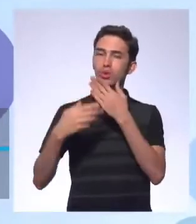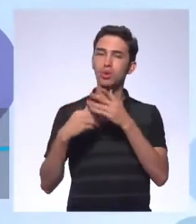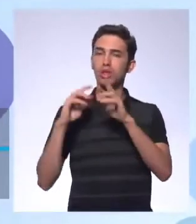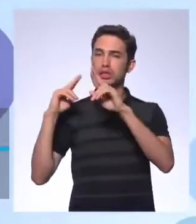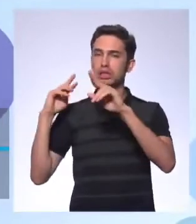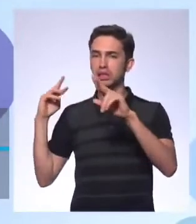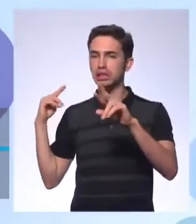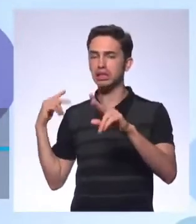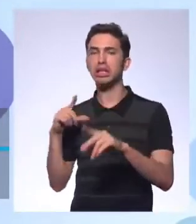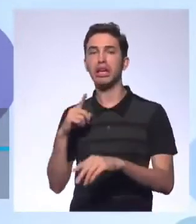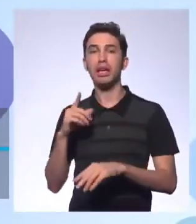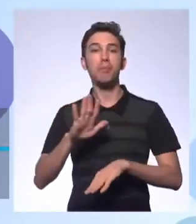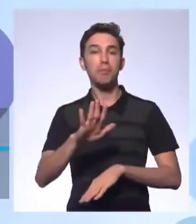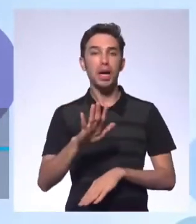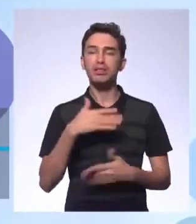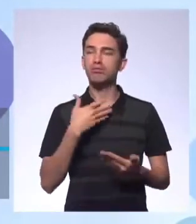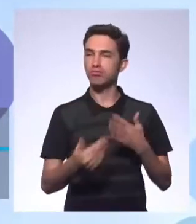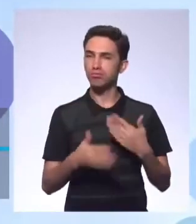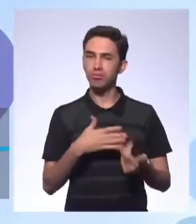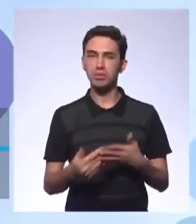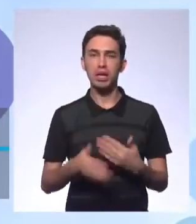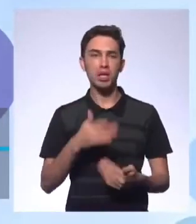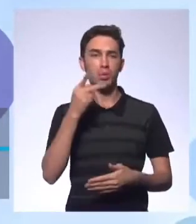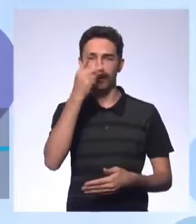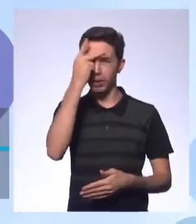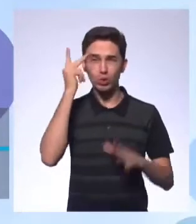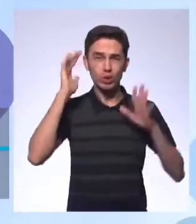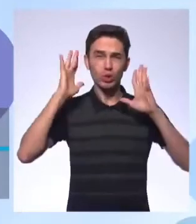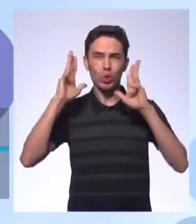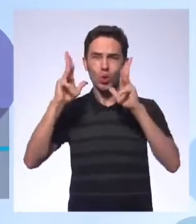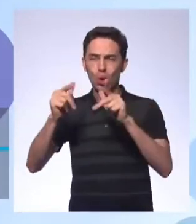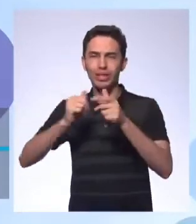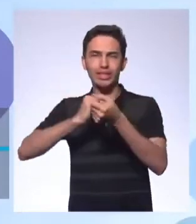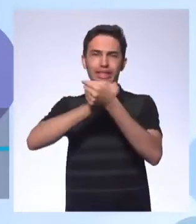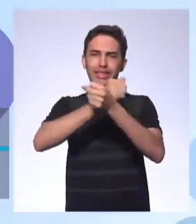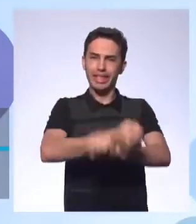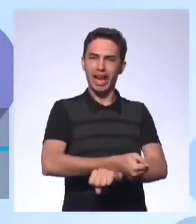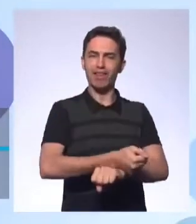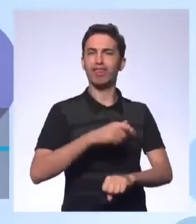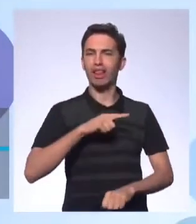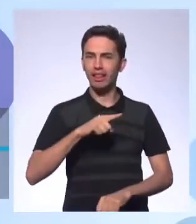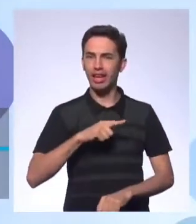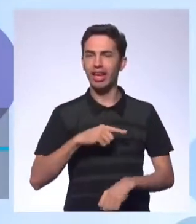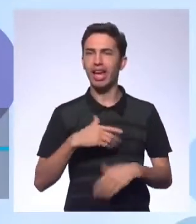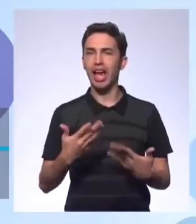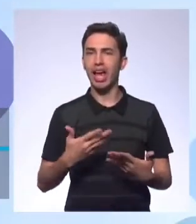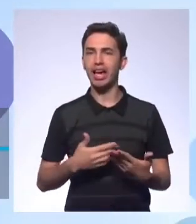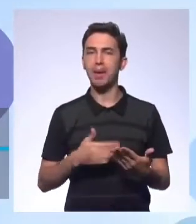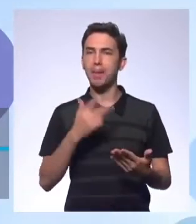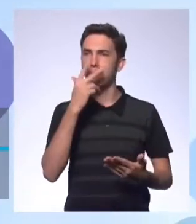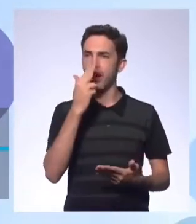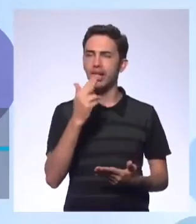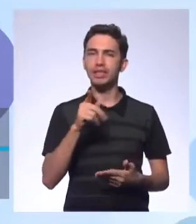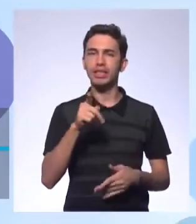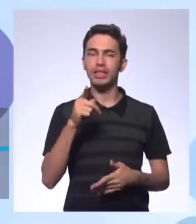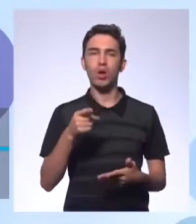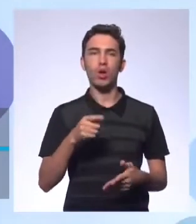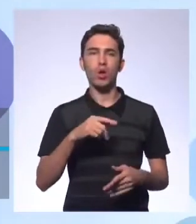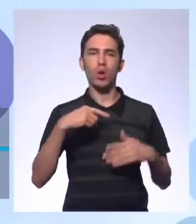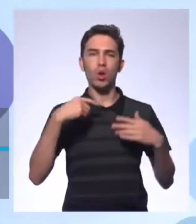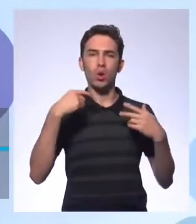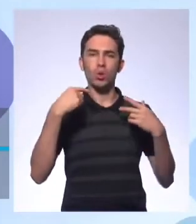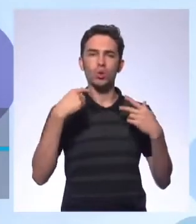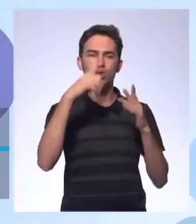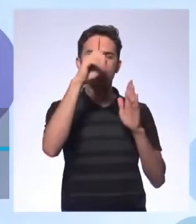qualquer pessoa que é escravizada, ela deixa-se de existir todos os